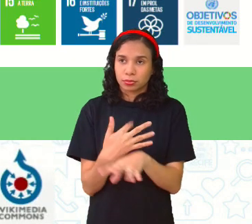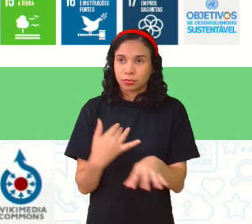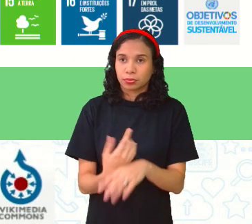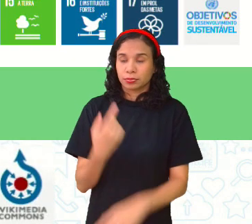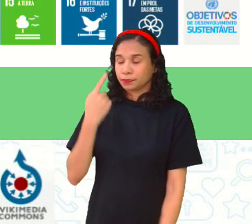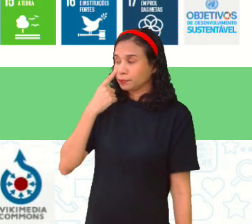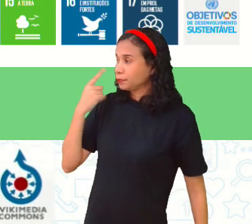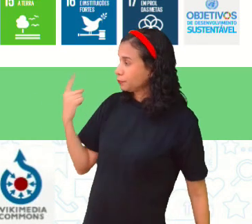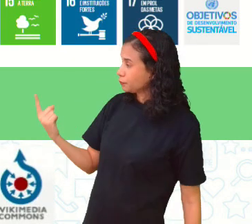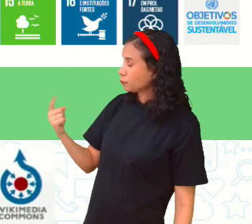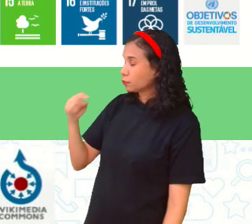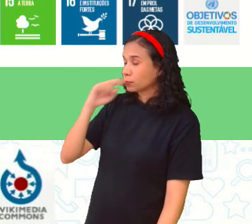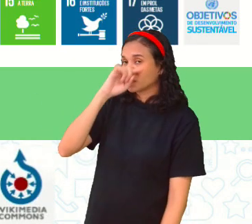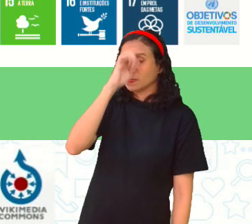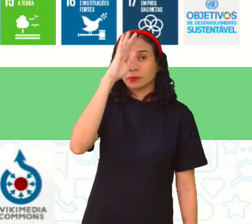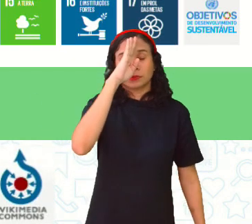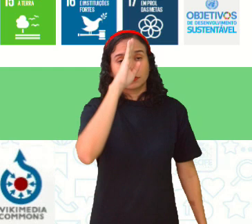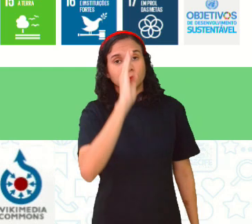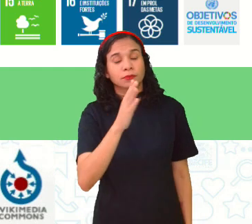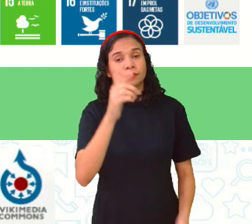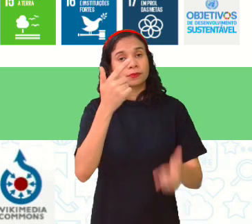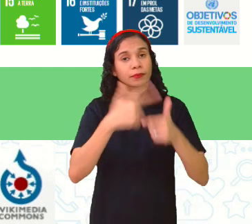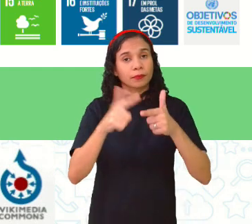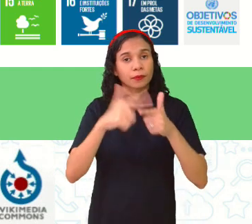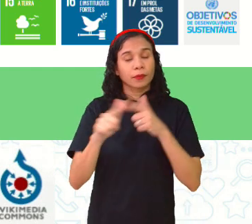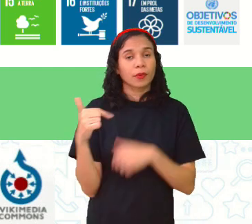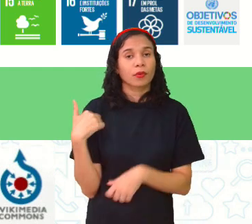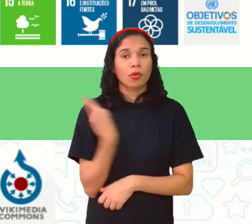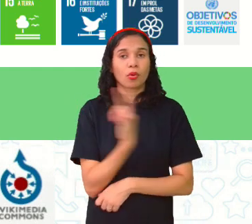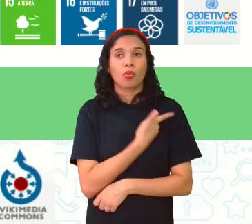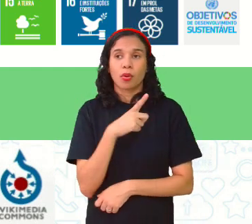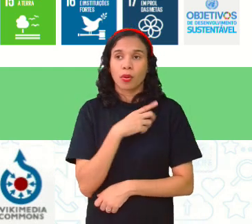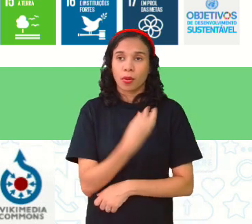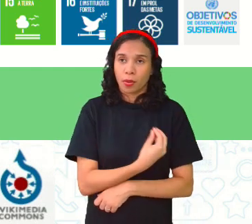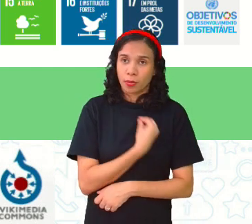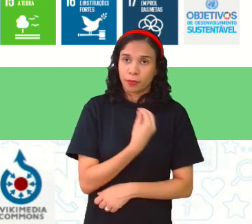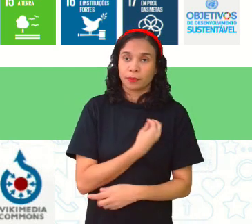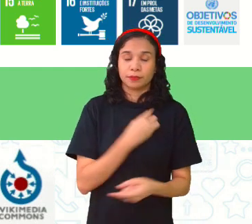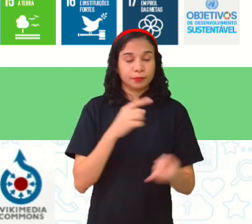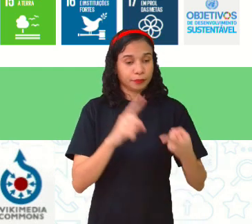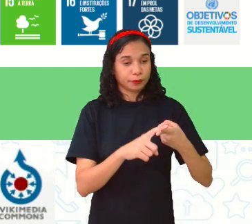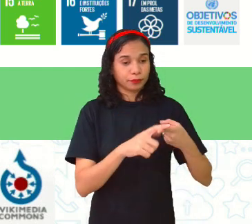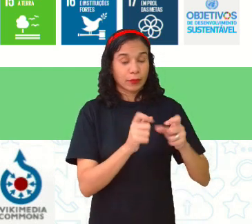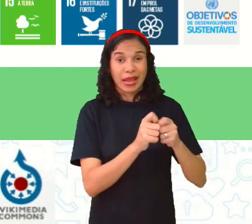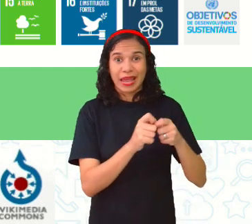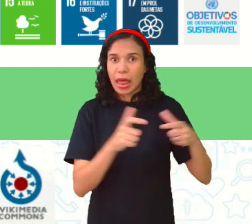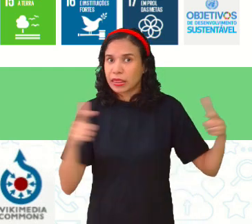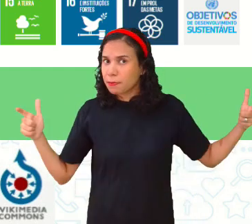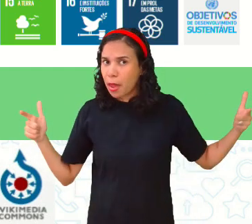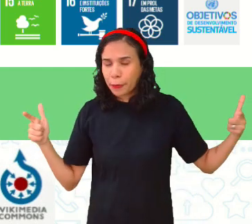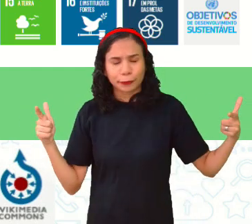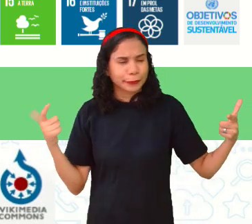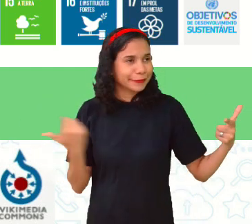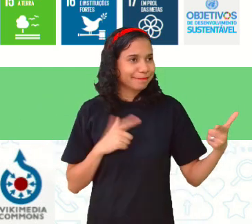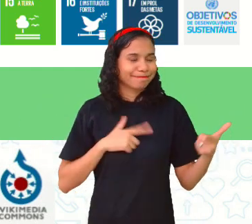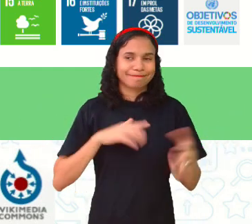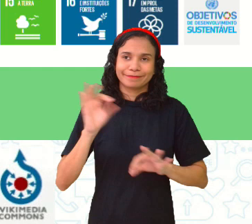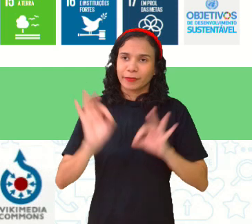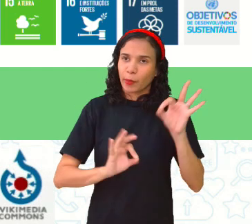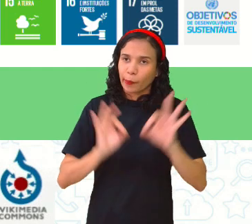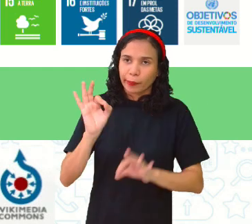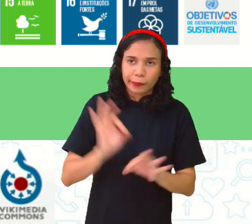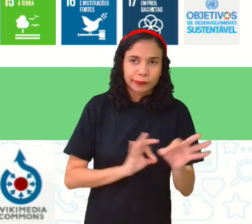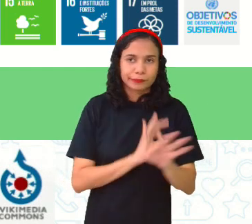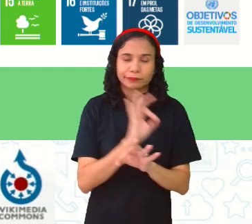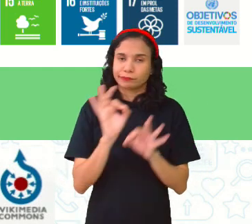Quais os principais problemas que nós encontramos? Um crescimento desordenado, que a gente viu a migração com o